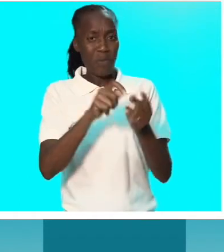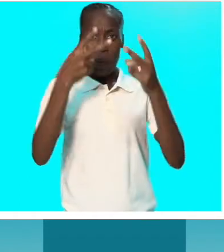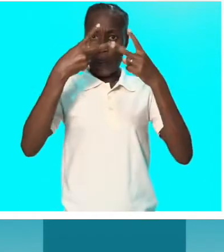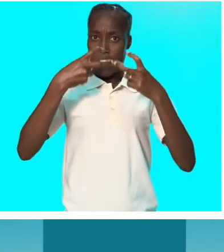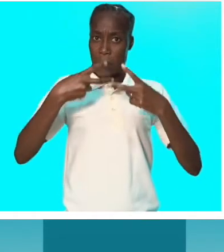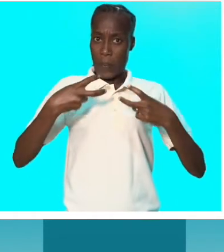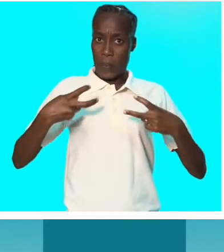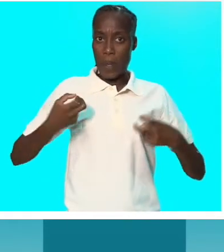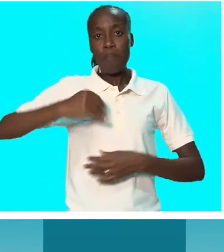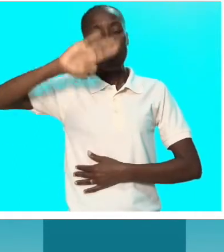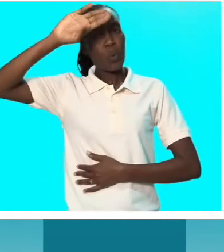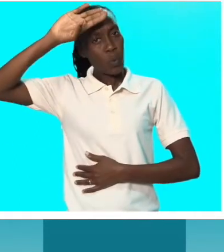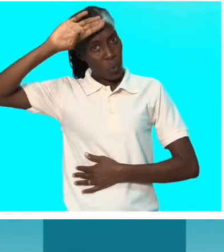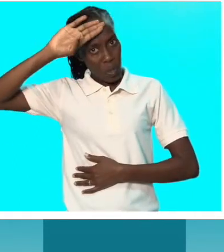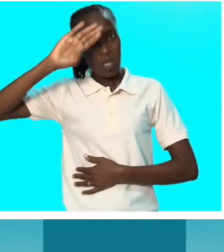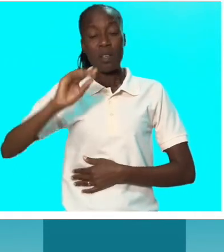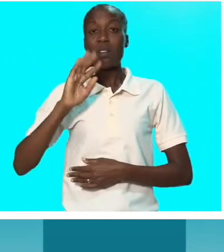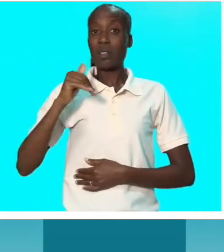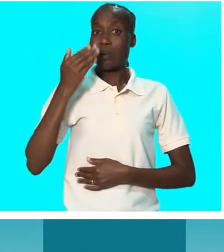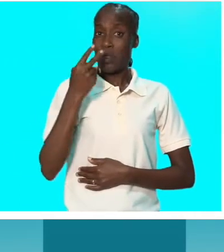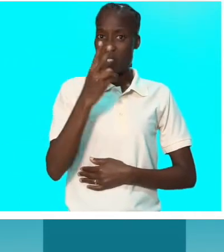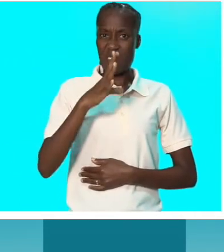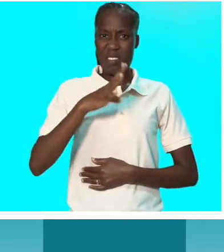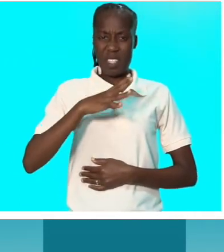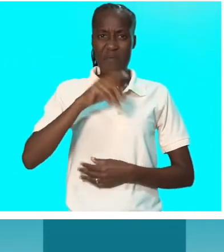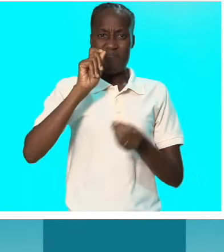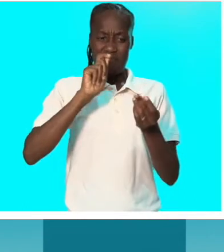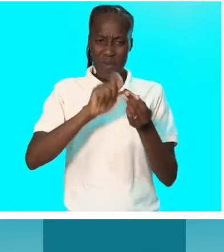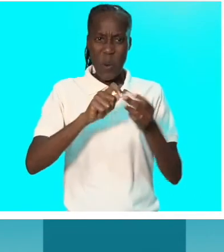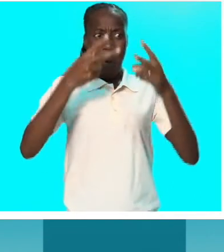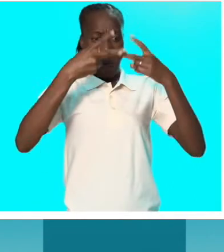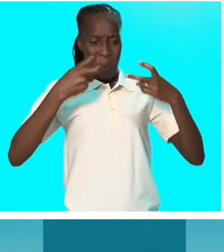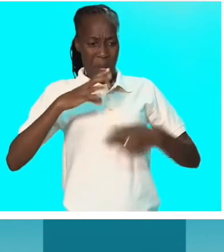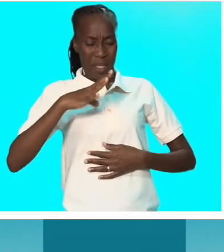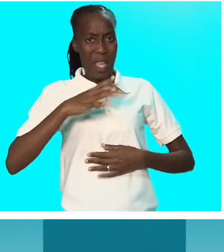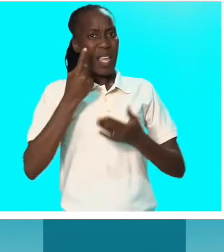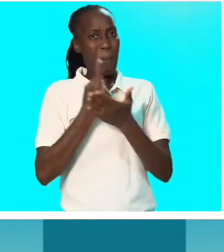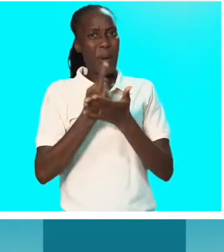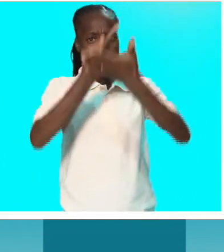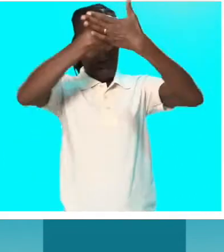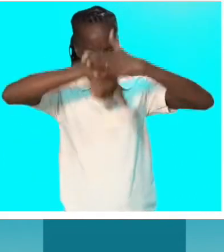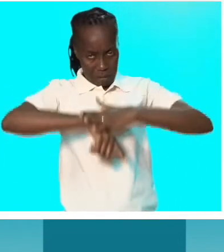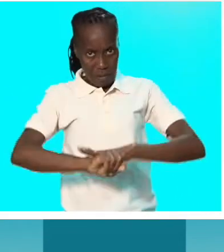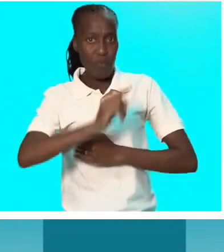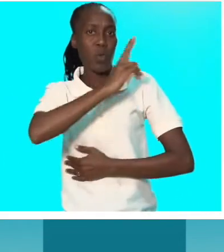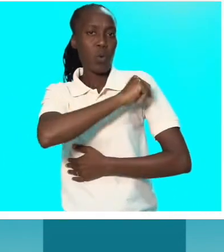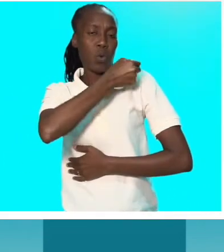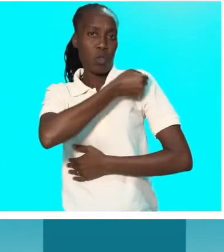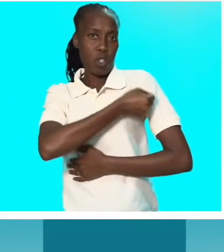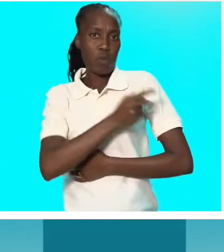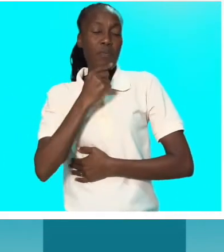sinais e sintomas da doença. Até esses sinais e sintomas devem se dirigir a uma unidade sanitária,